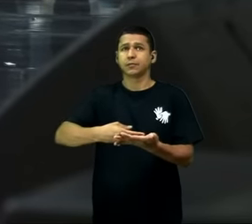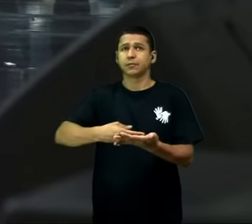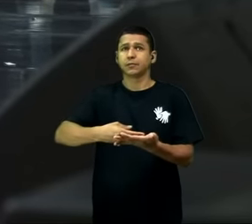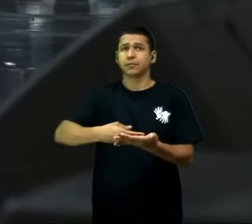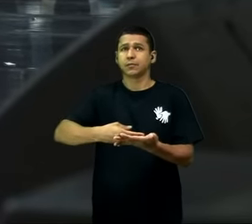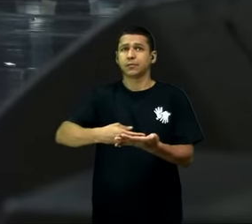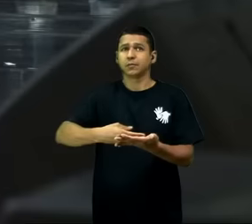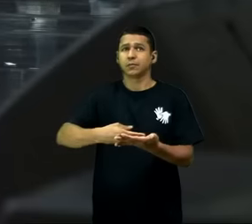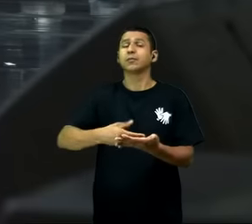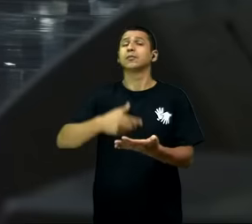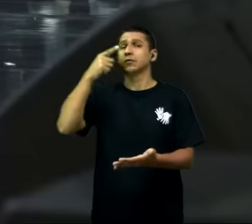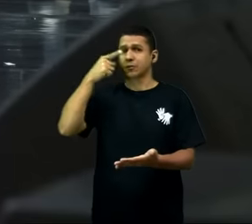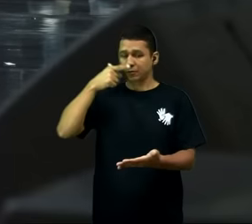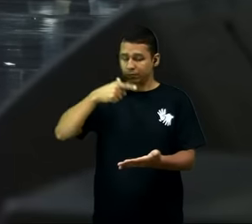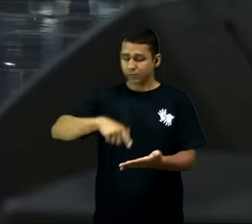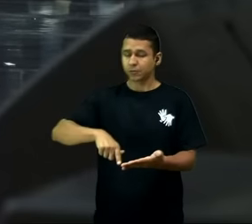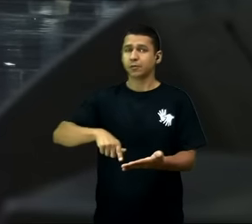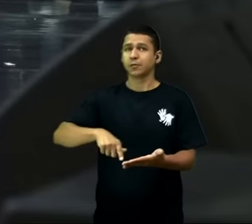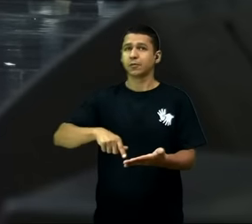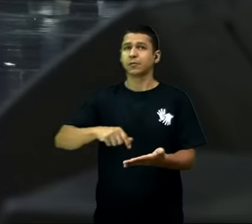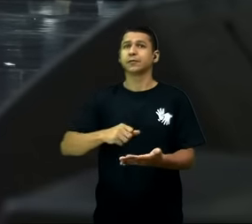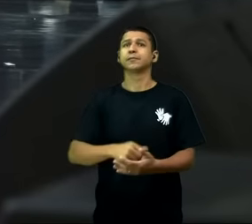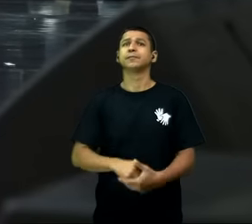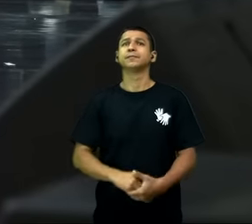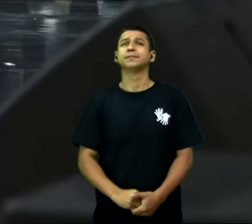eu vou repetir.